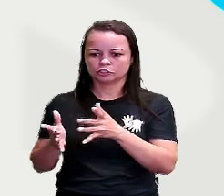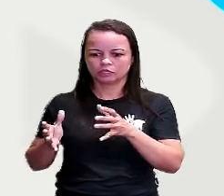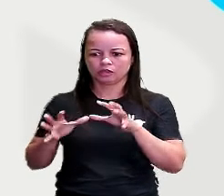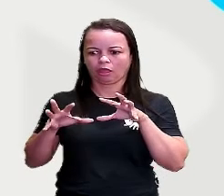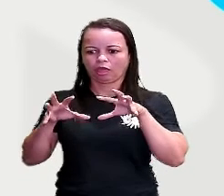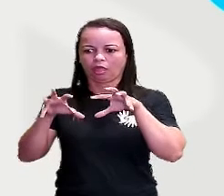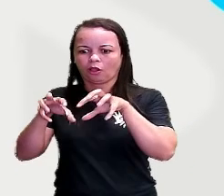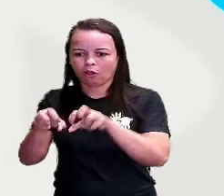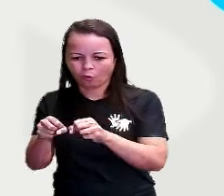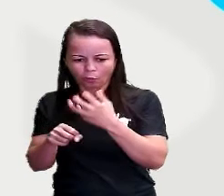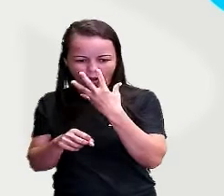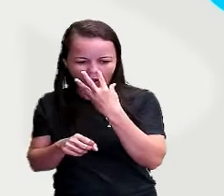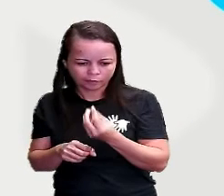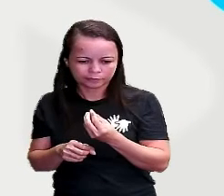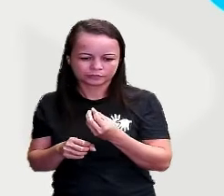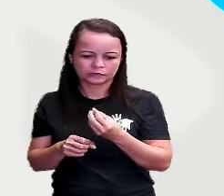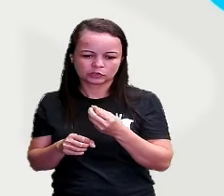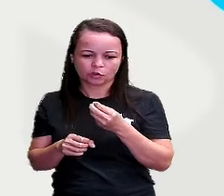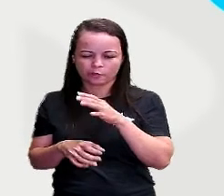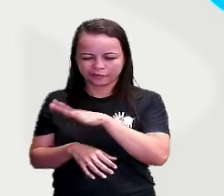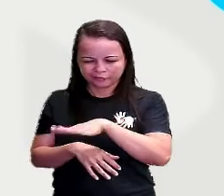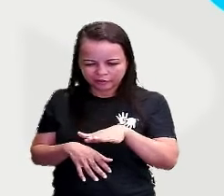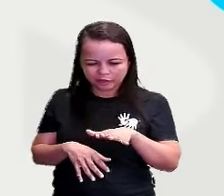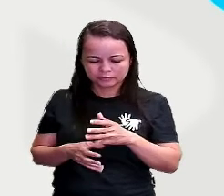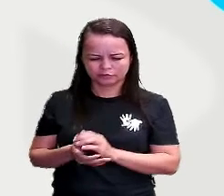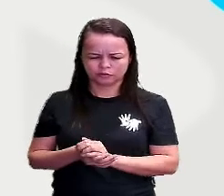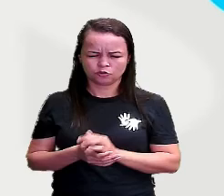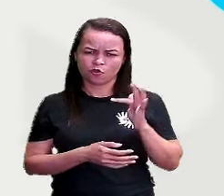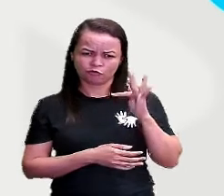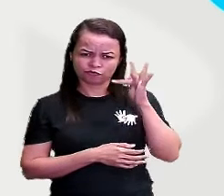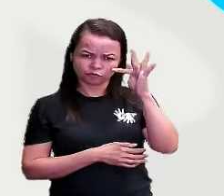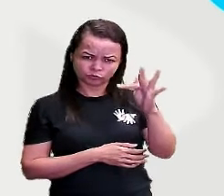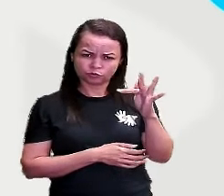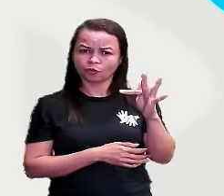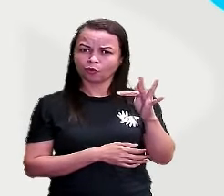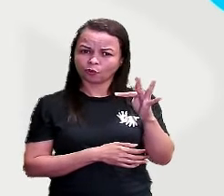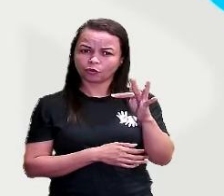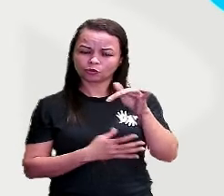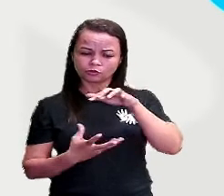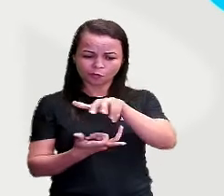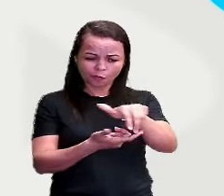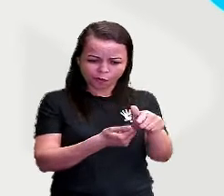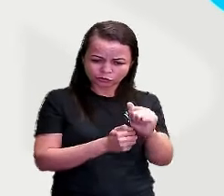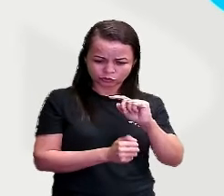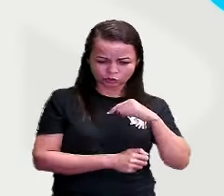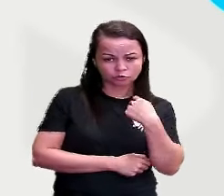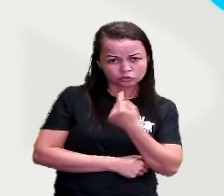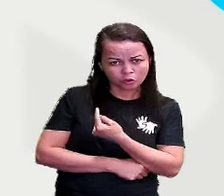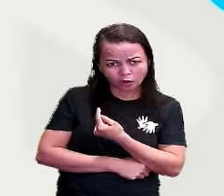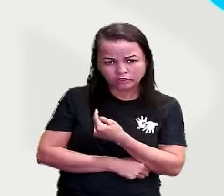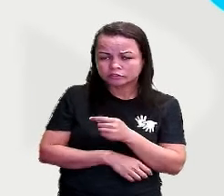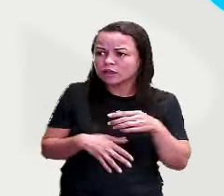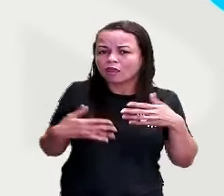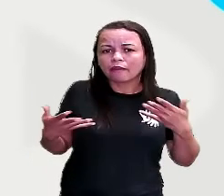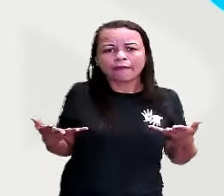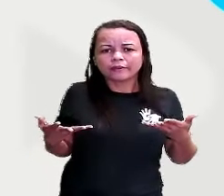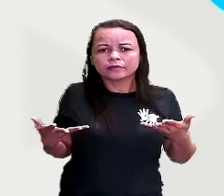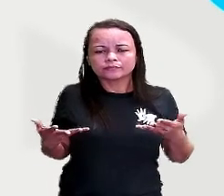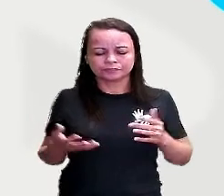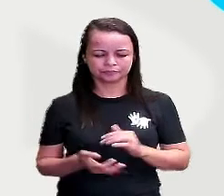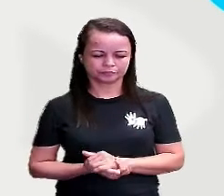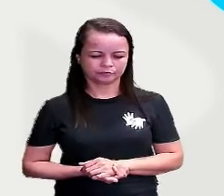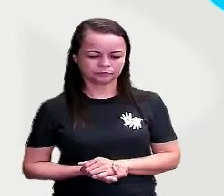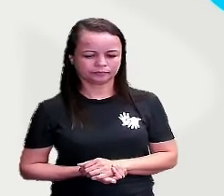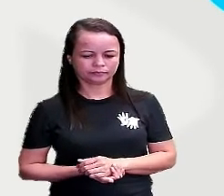crianças. O futuro da humanidade não somos nós, hein? Somos ou não somos? Carne